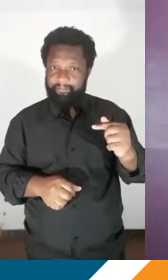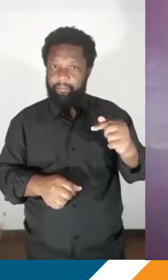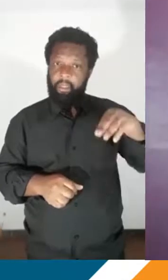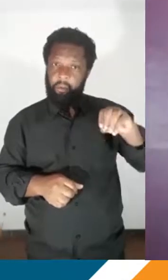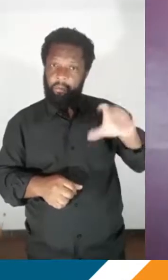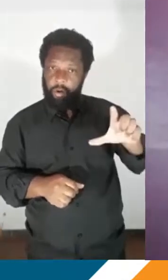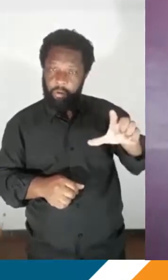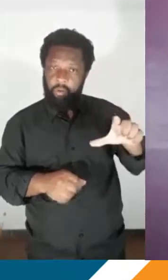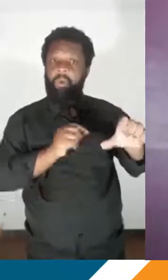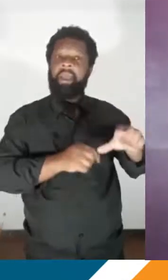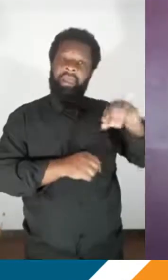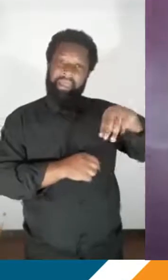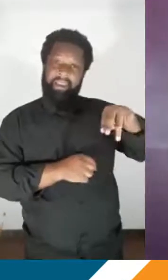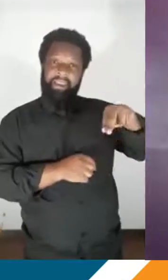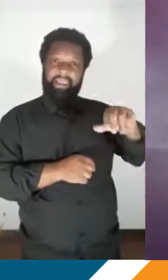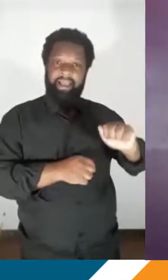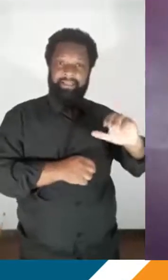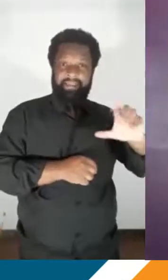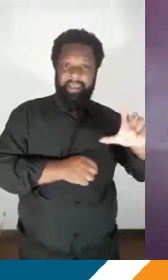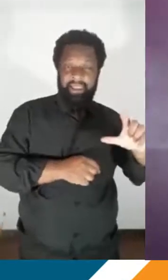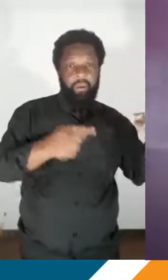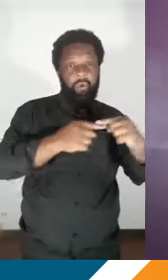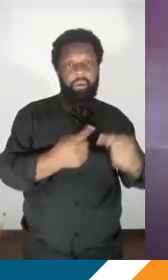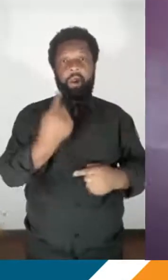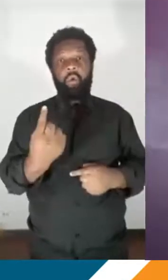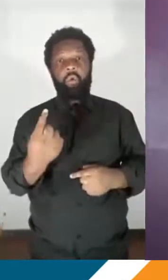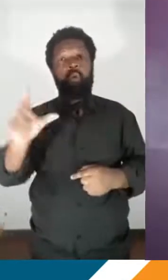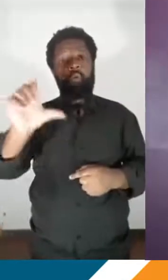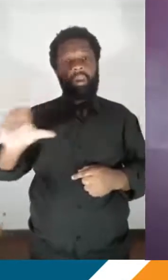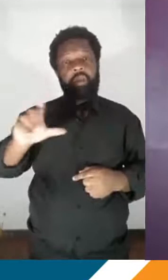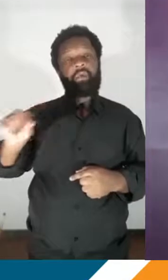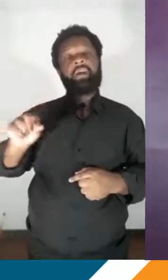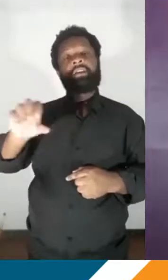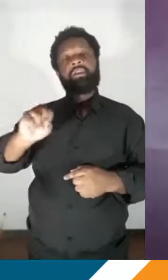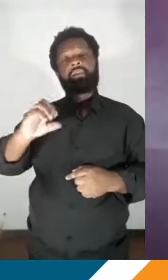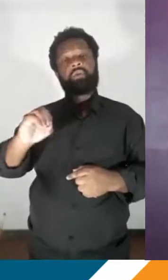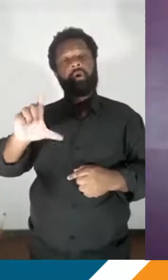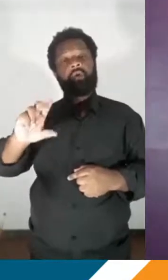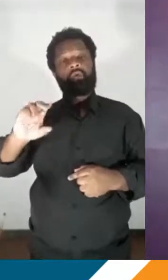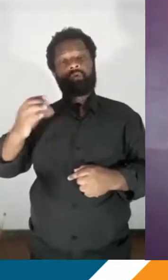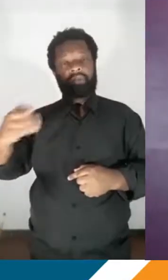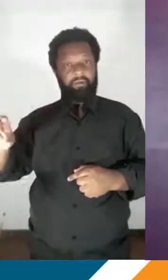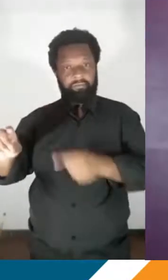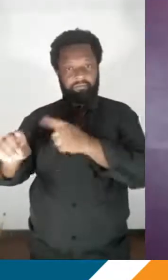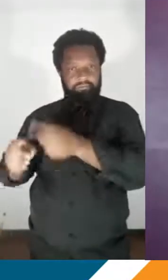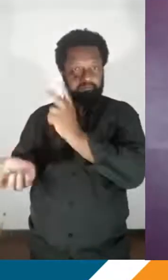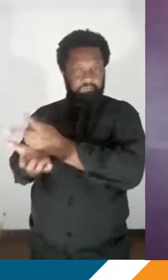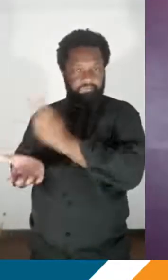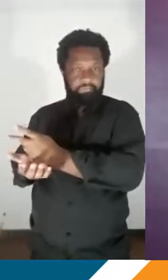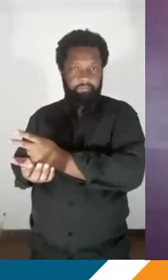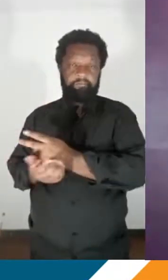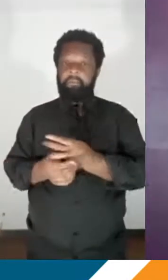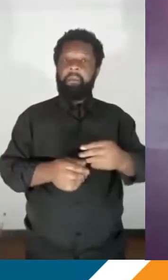1,7 mol de NaCl para cada 1 litro de solução, porque isso não mudou,